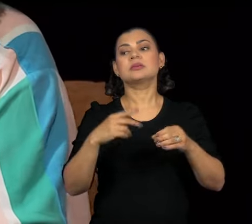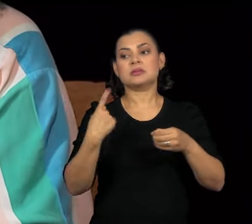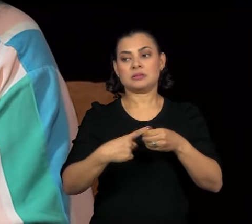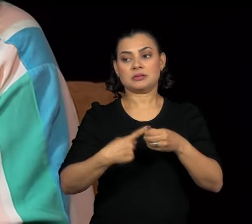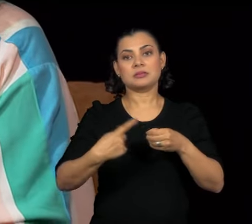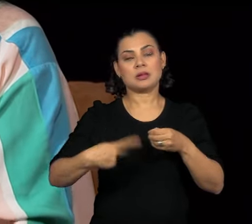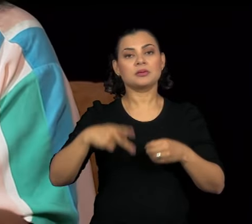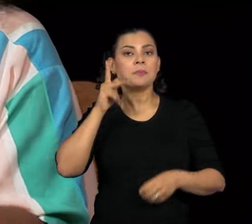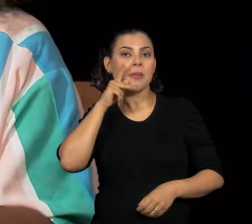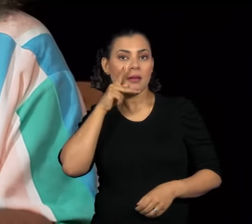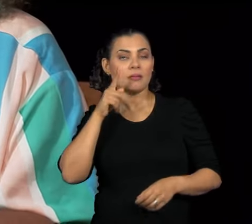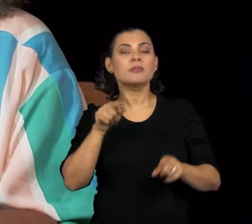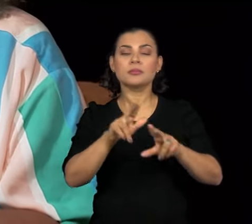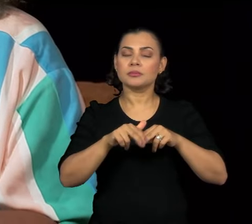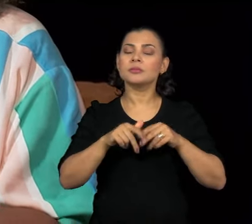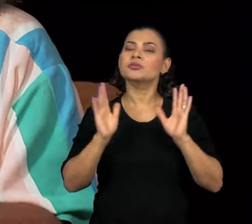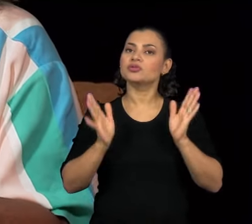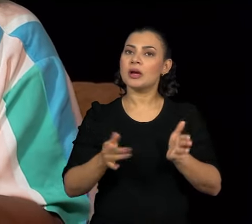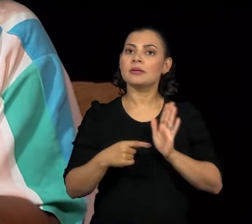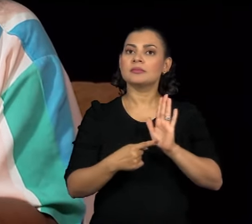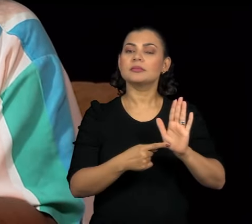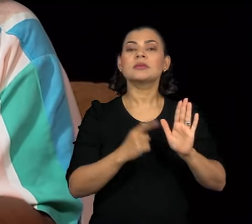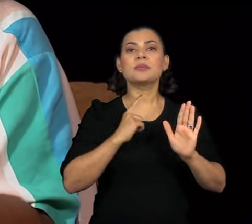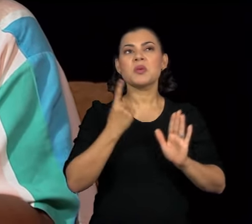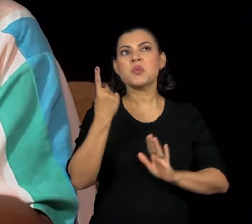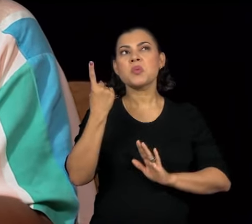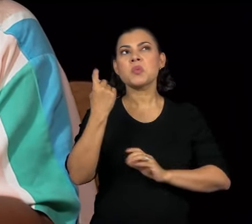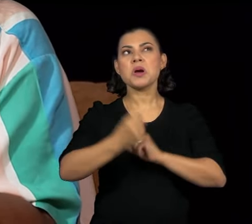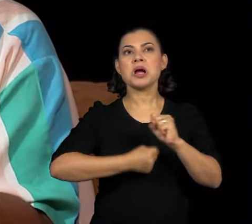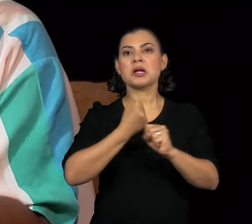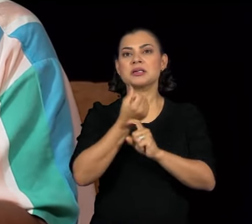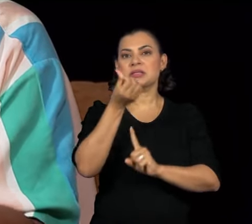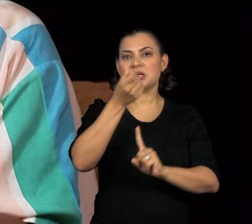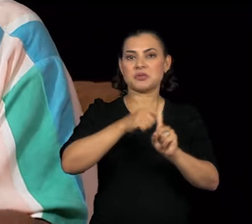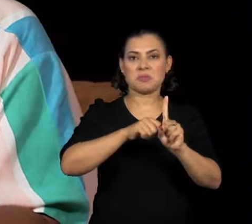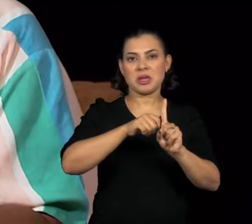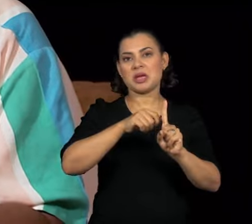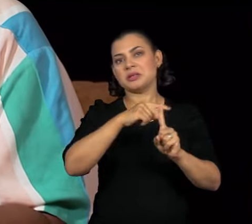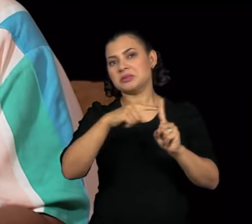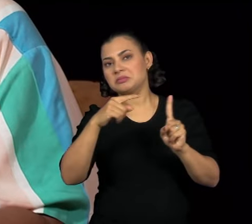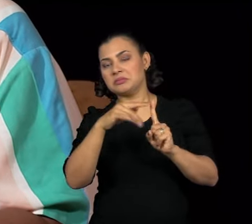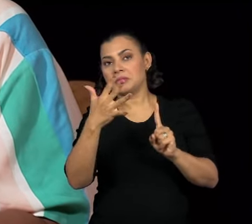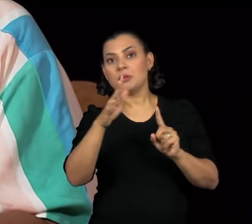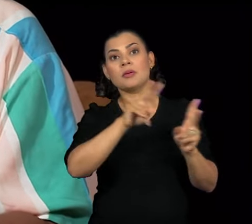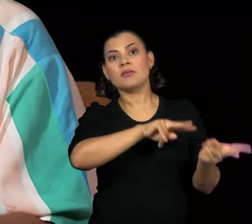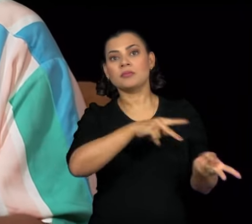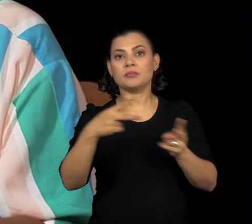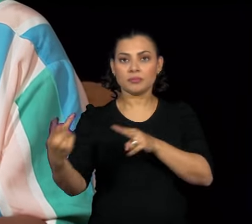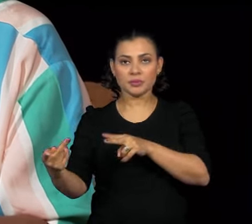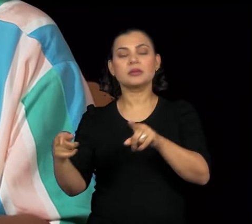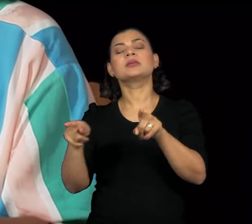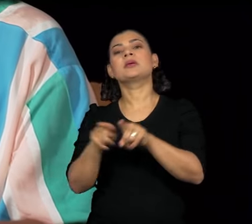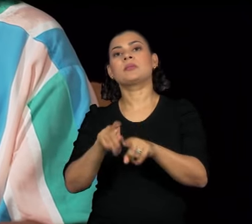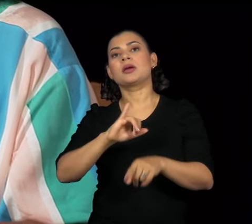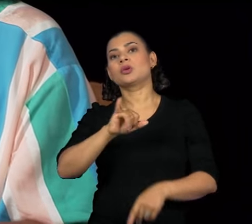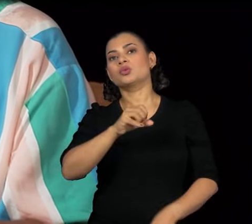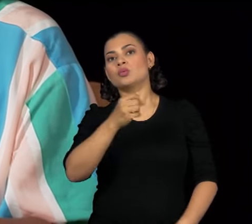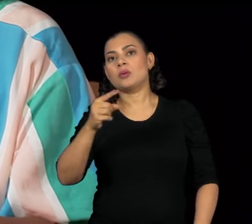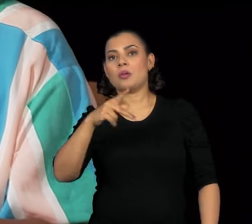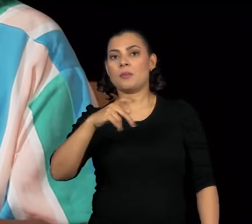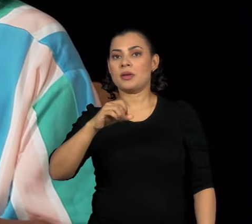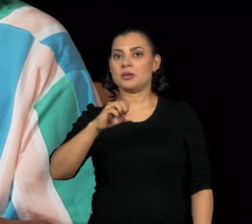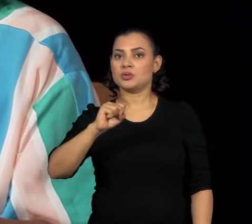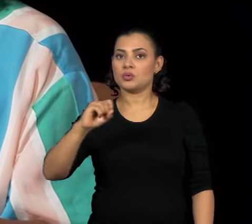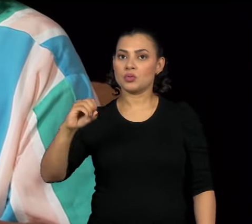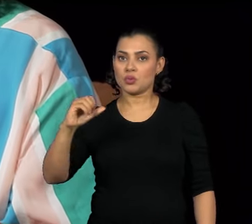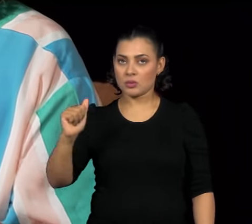vários, foram presos, alguns ficaram um ano e meio. Ele foi preso em Catolé, mas foi transferido para João Pessoa, e ficou